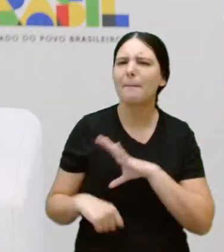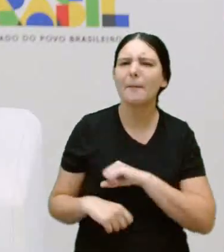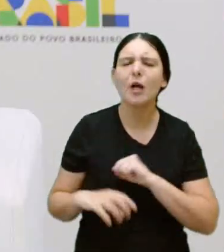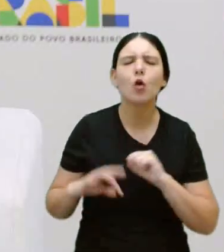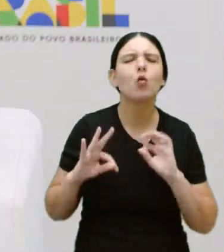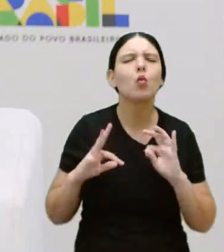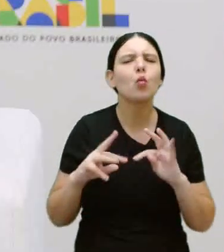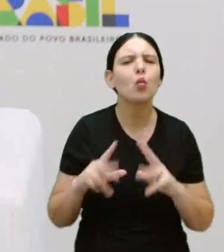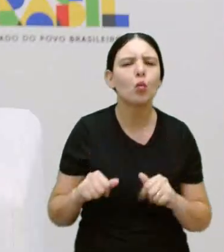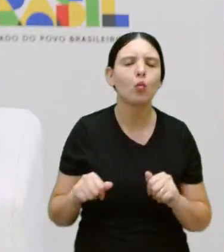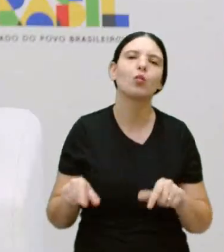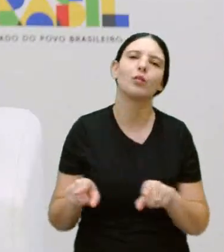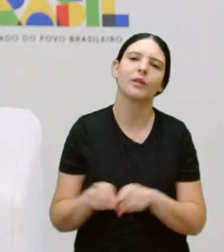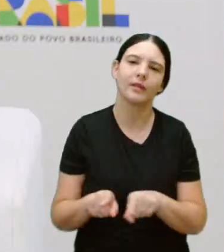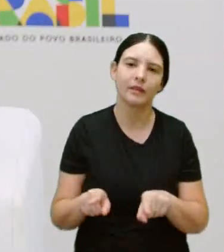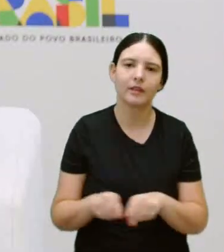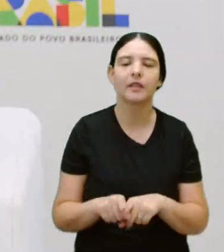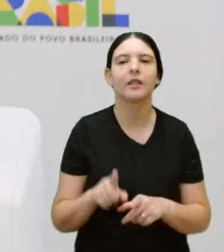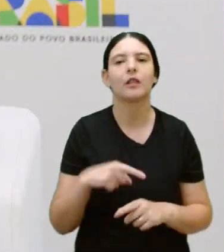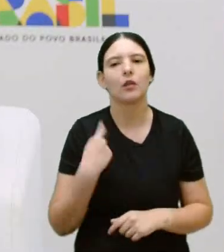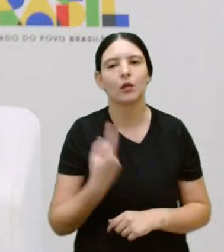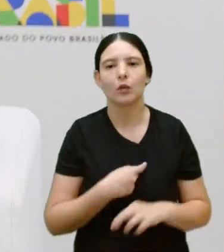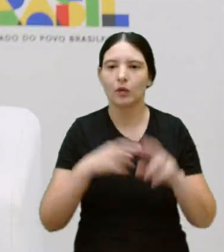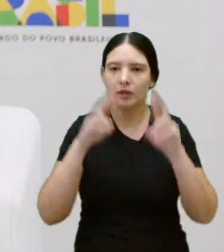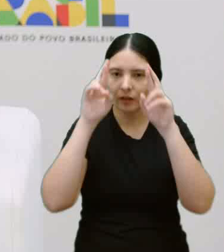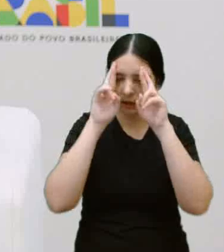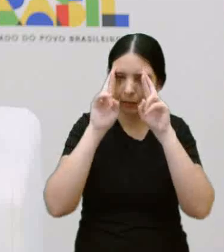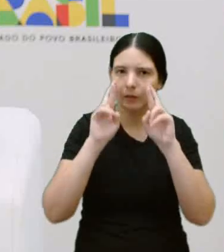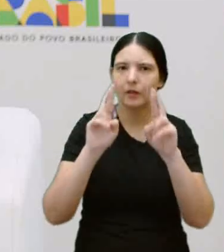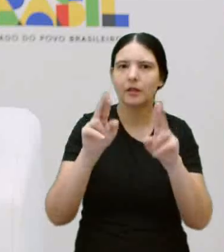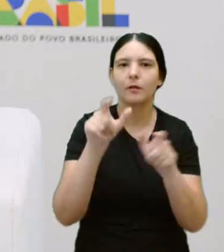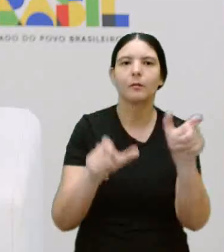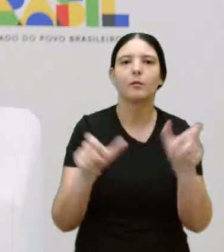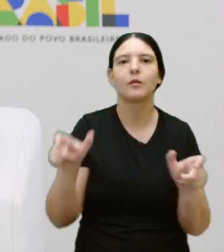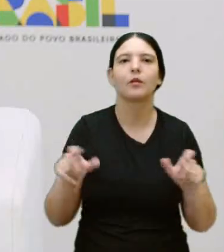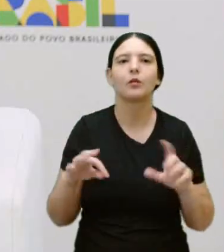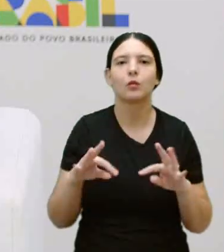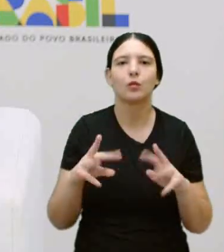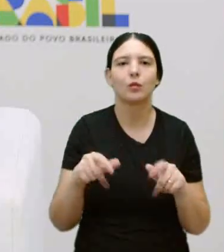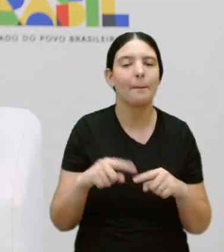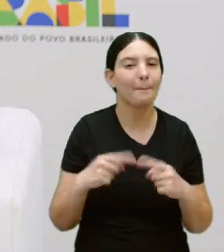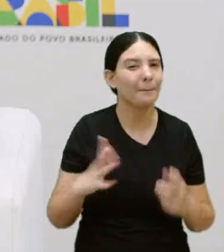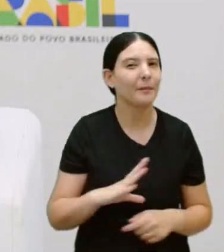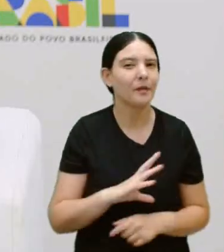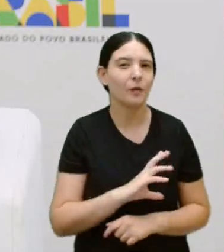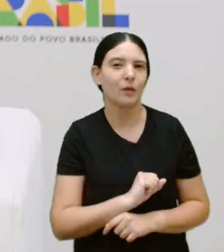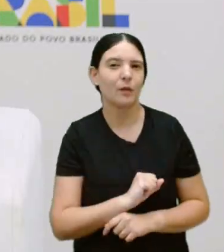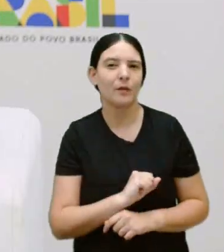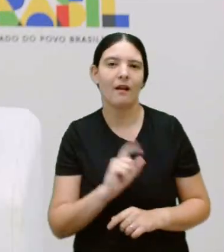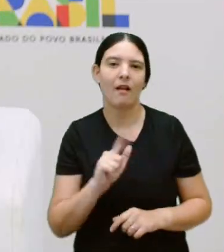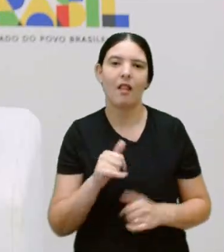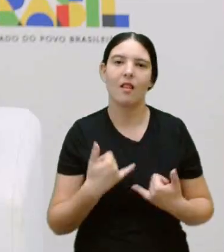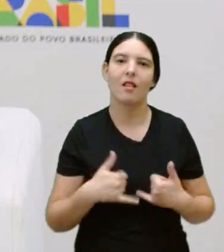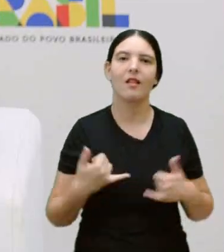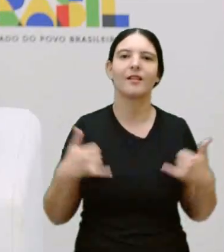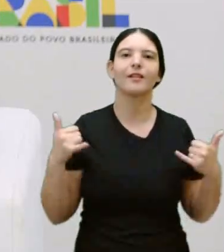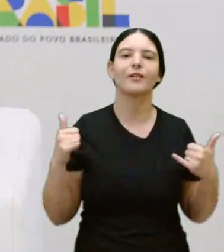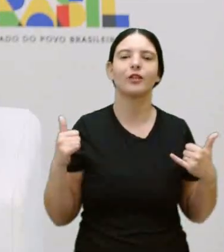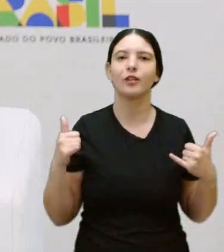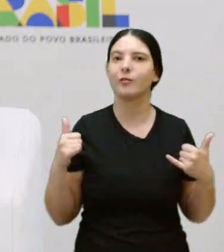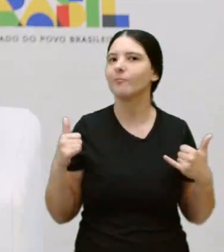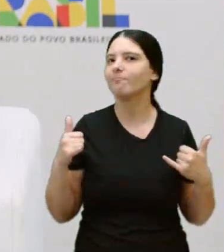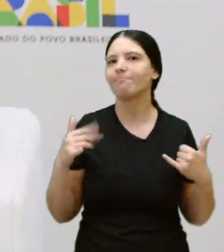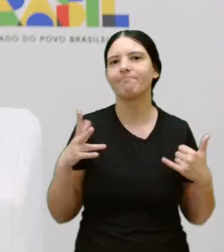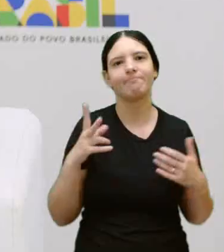A gente pode respeitar todas as pessoas, mas o amor é uma energia, é um afeto muito rico. Não